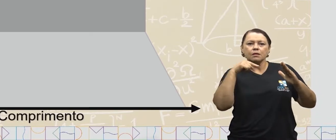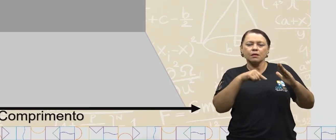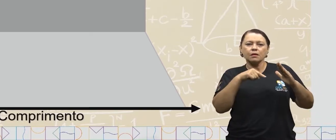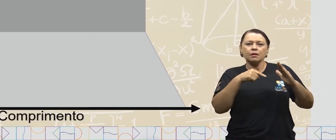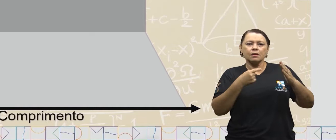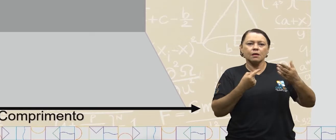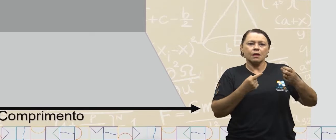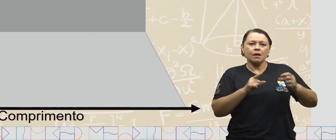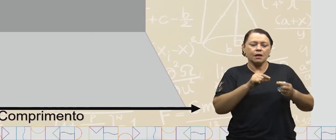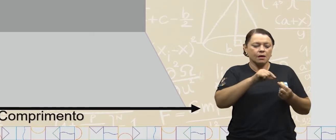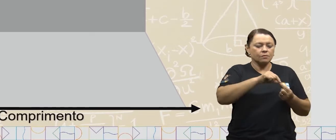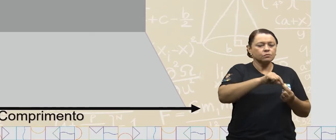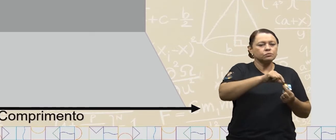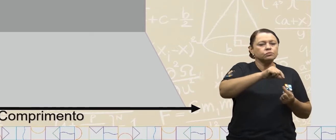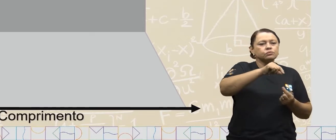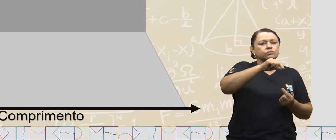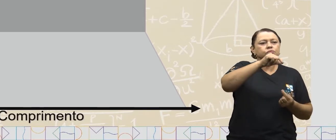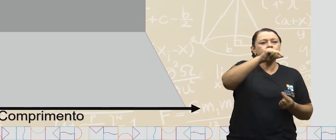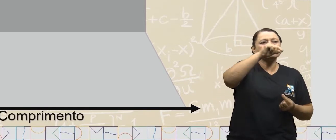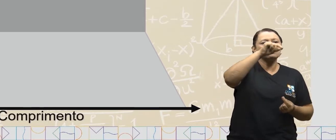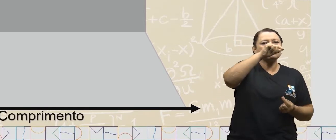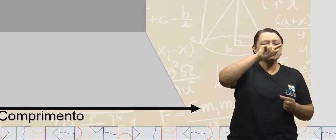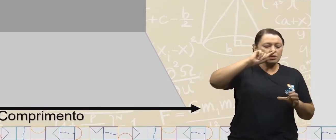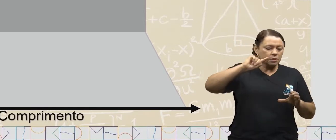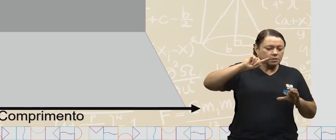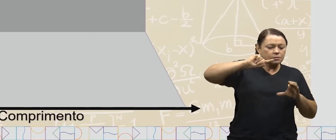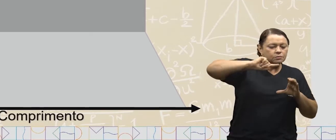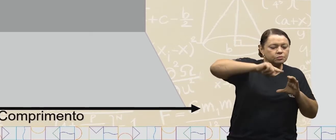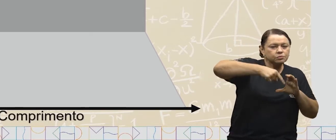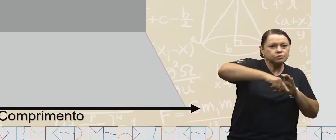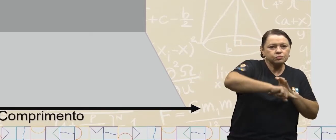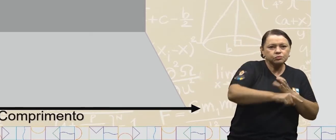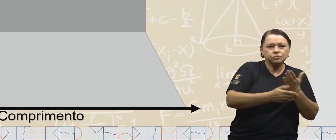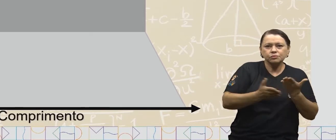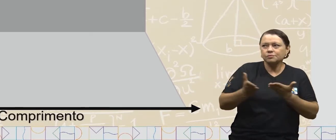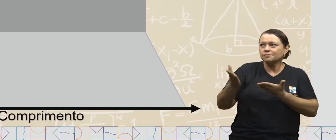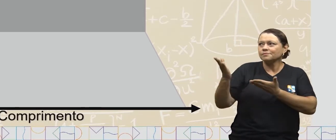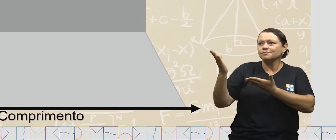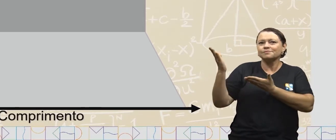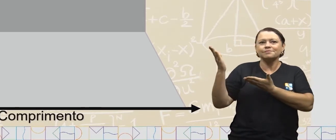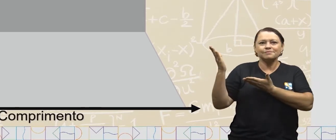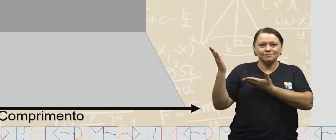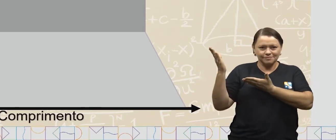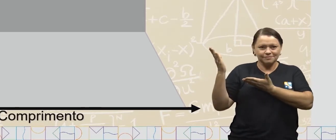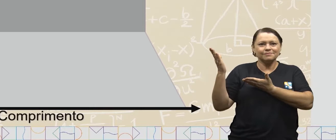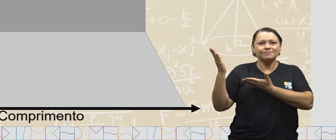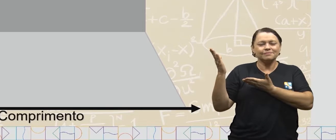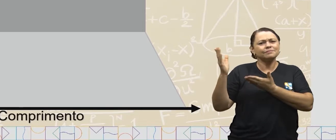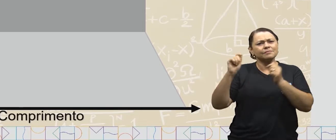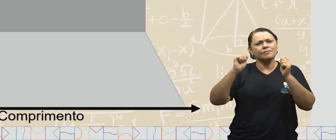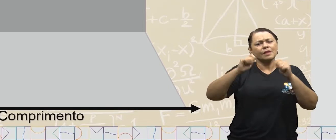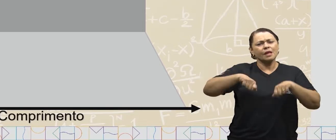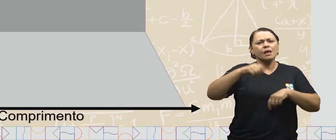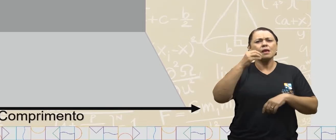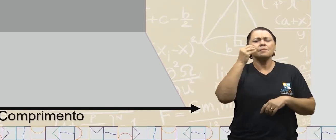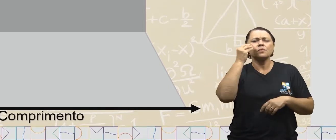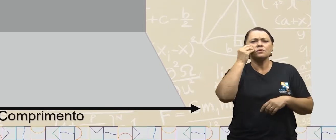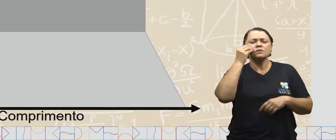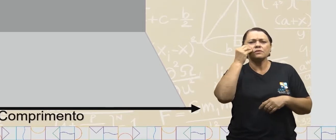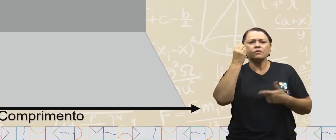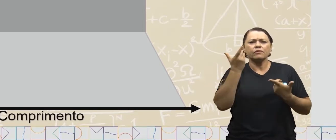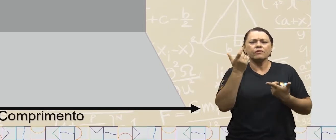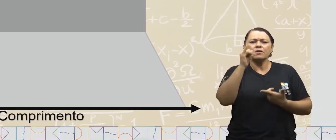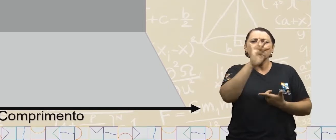à terceira dimensão, que é a profundidade, como você pode ver aí. Podemos ver os sólidos geométricos